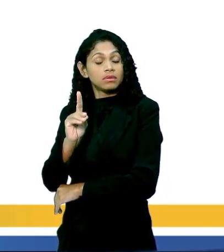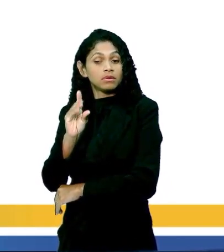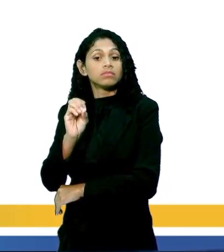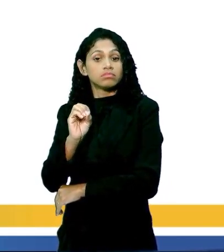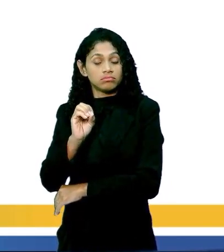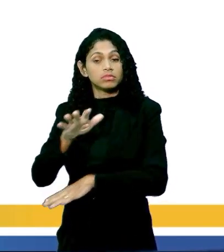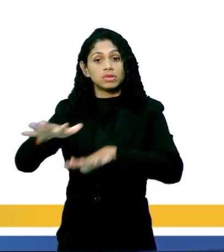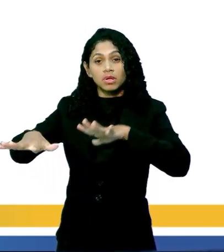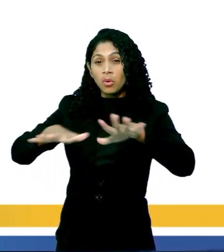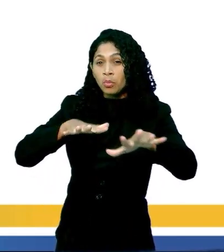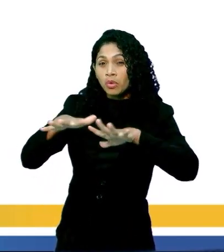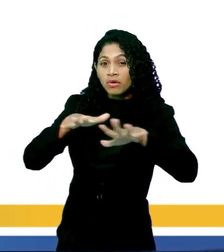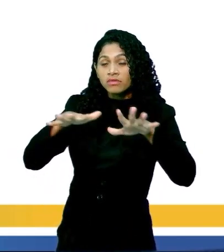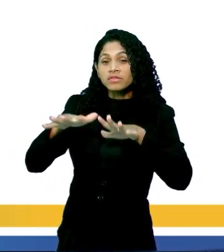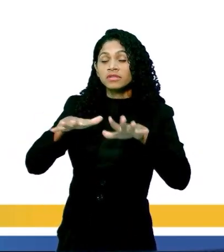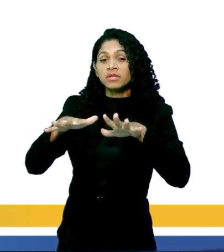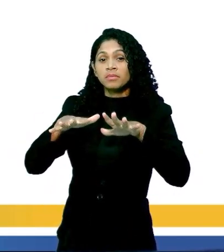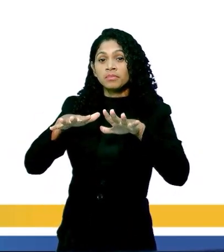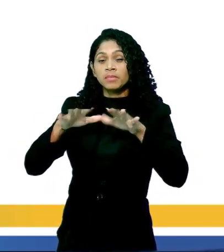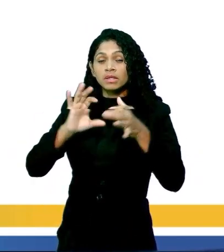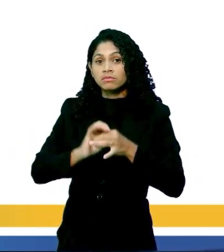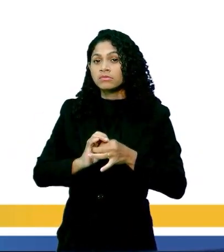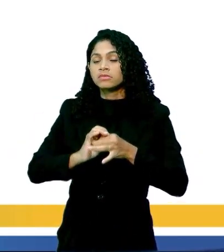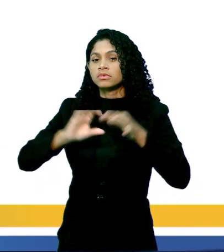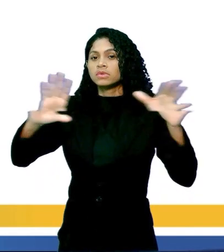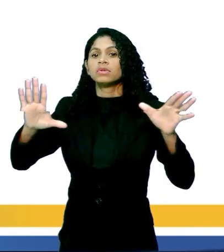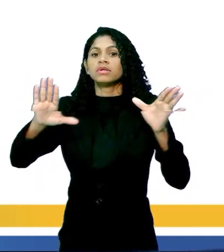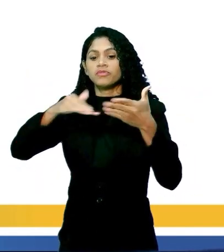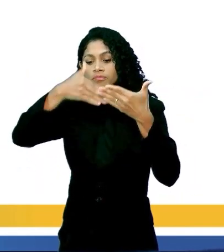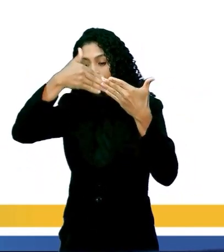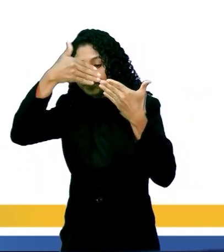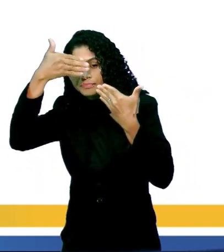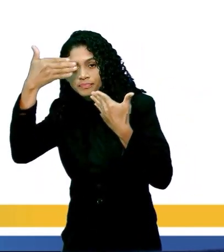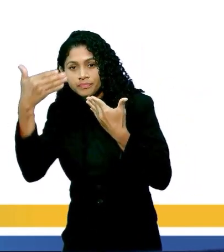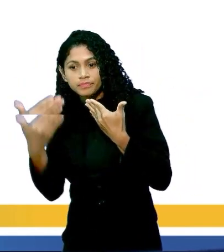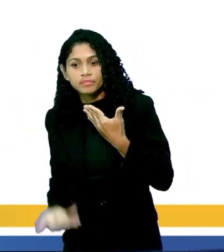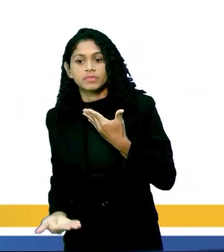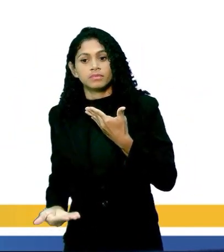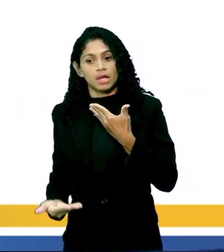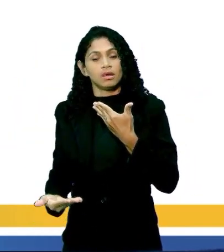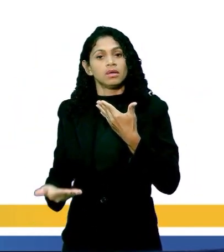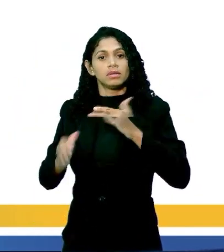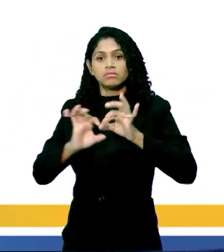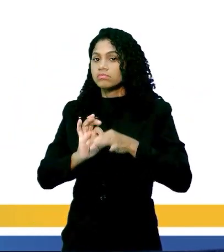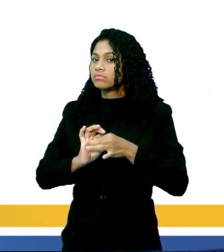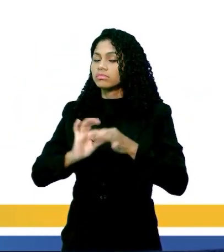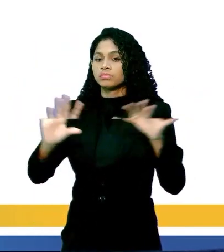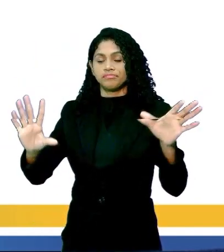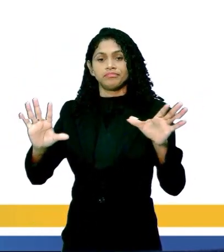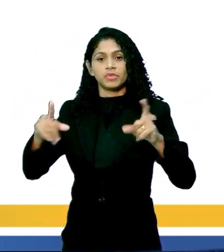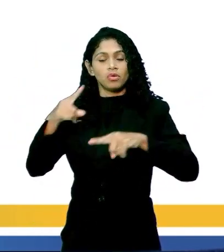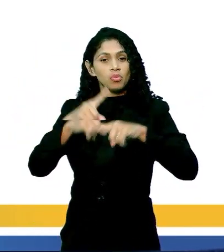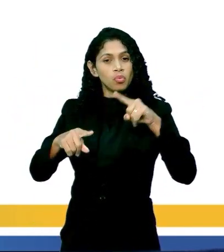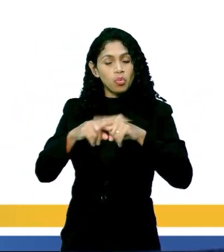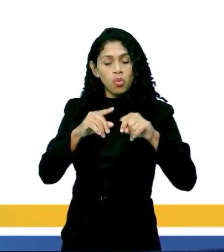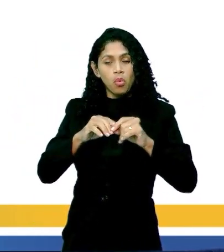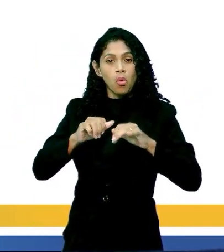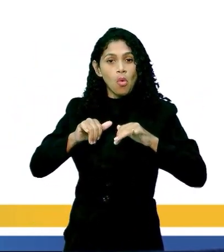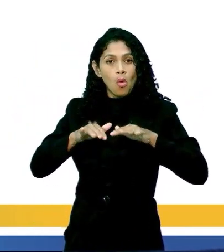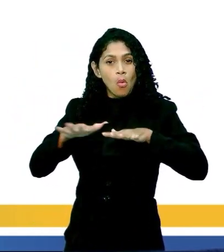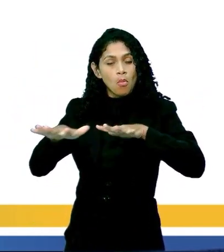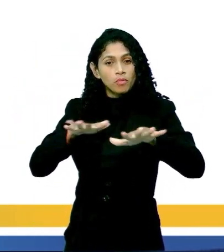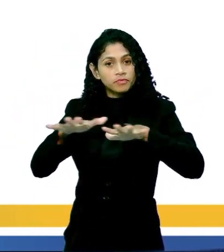o movimento em queda livre. E o que é esse movimento em queda livre? A queda livre é um movimento de um objeto que se desloca livremente